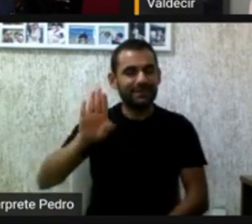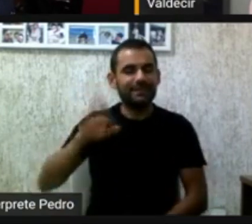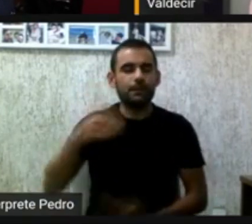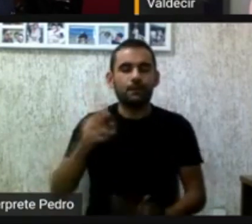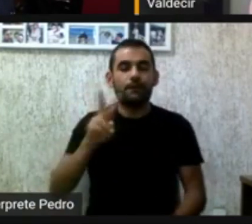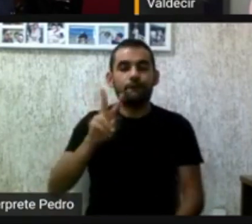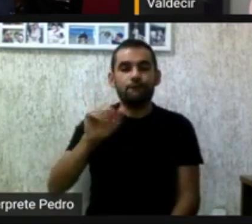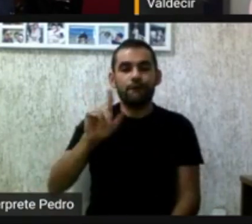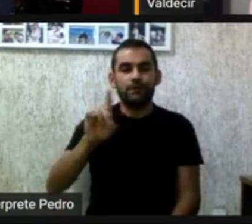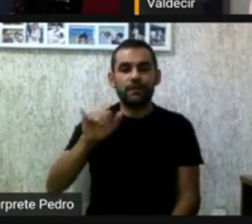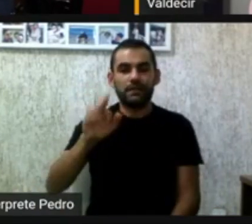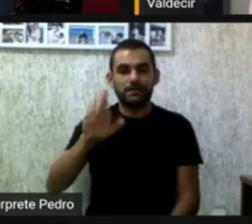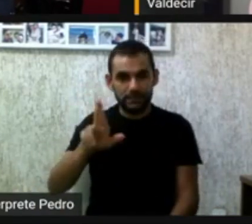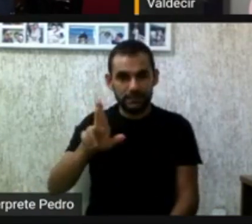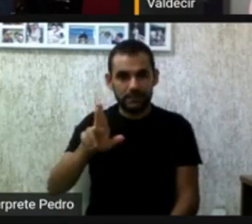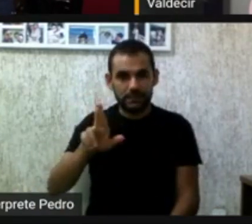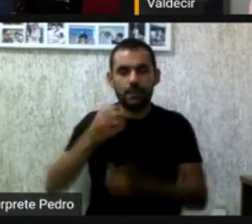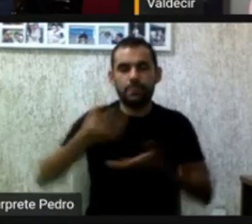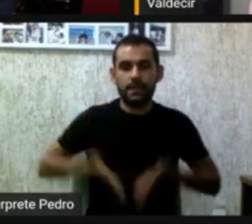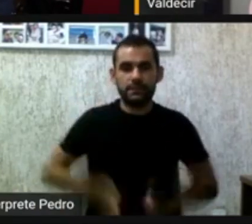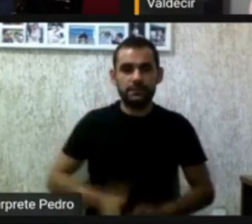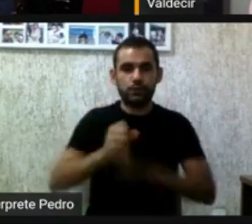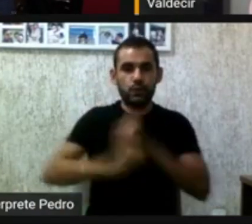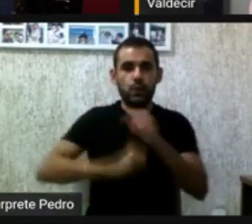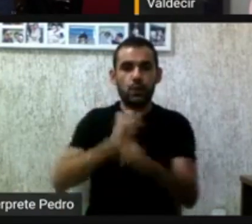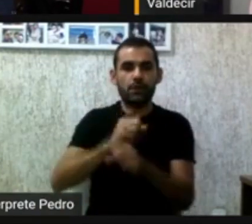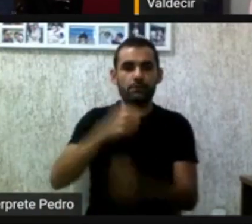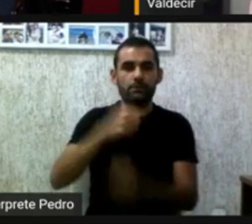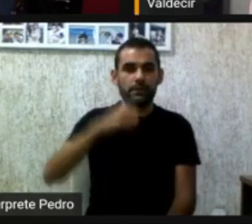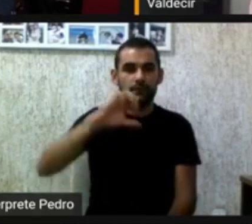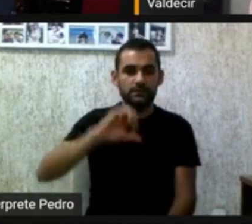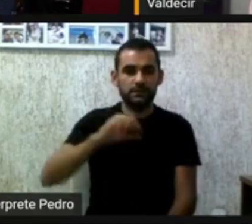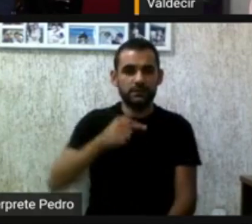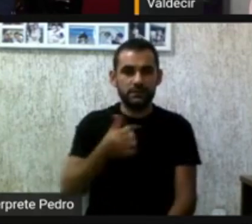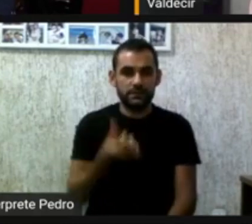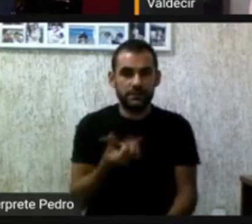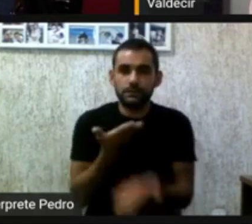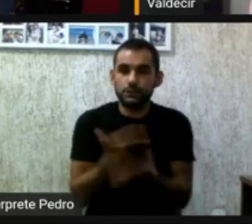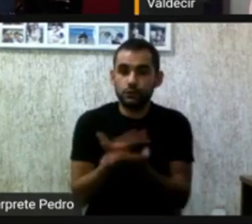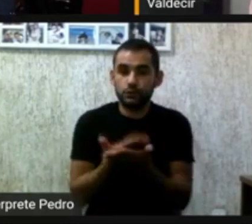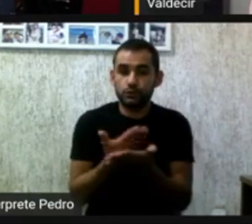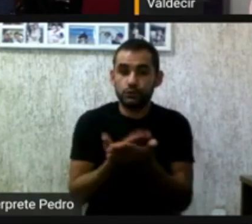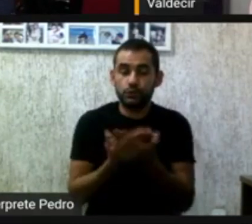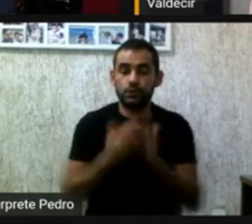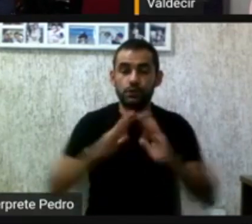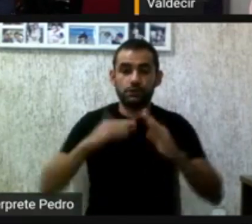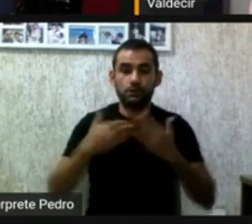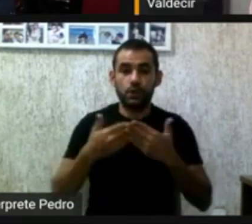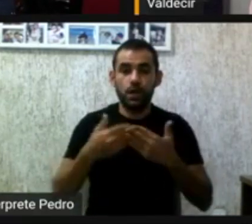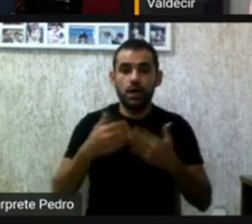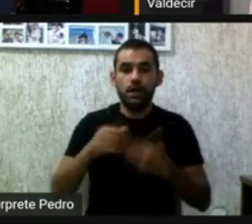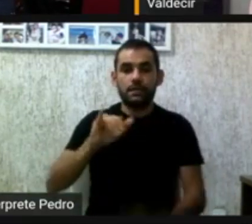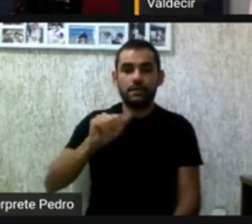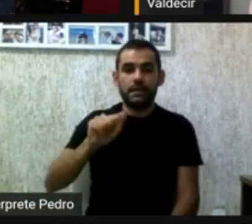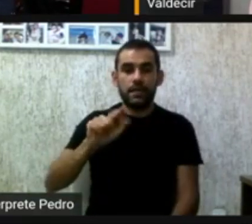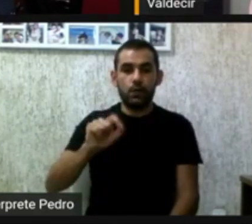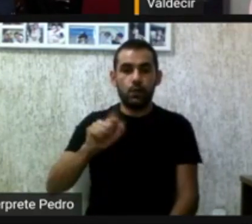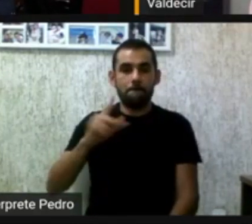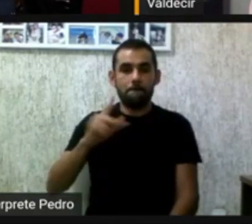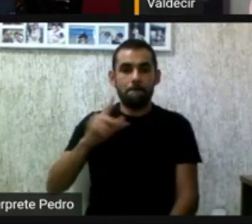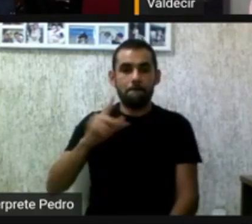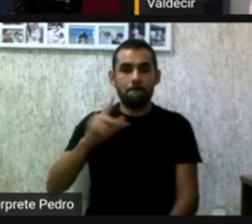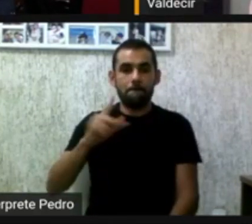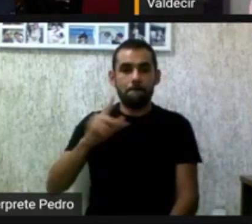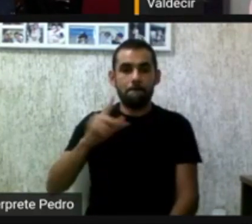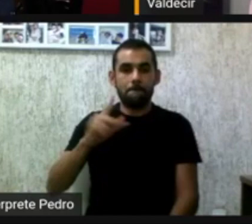Braga, nascido em 76 em São João del Rei, estudou na escola Professor Iago Pimentel e graduou-se em